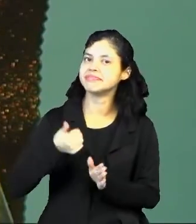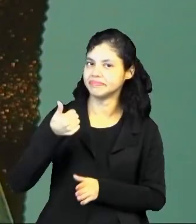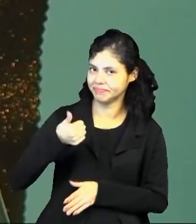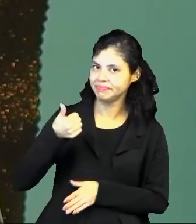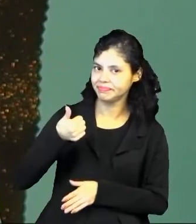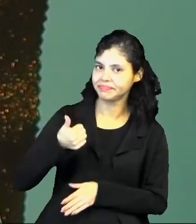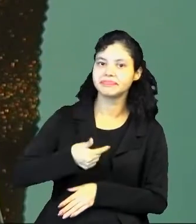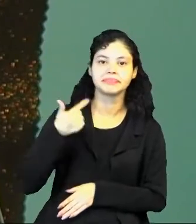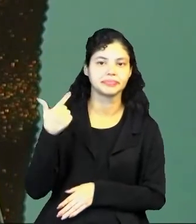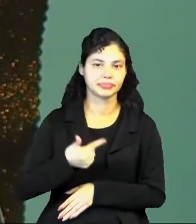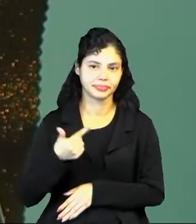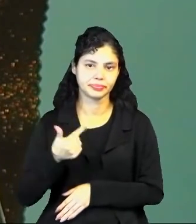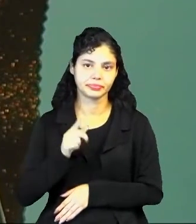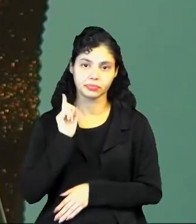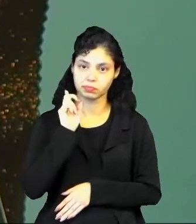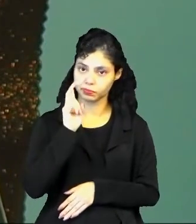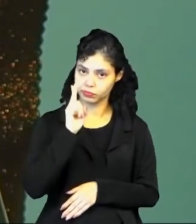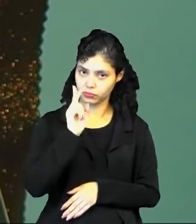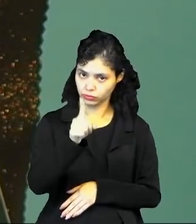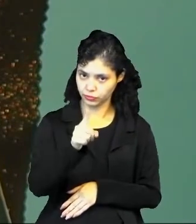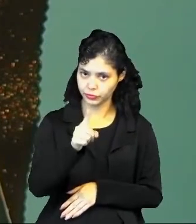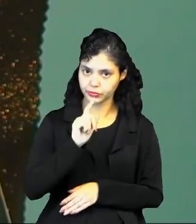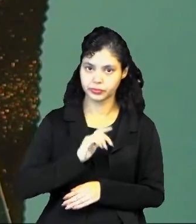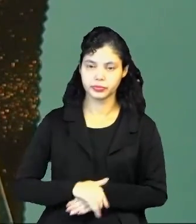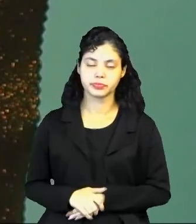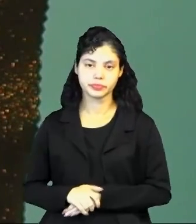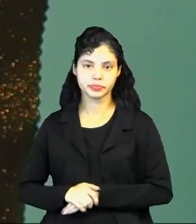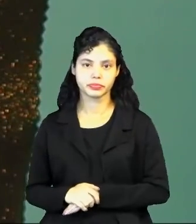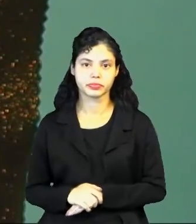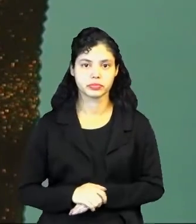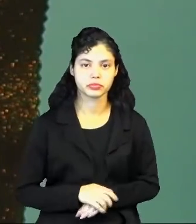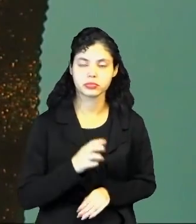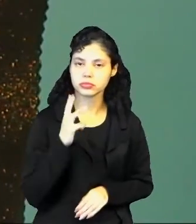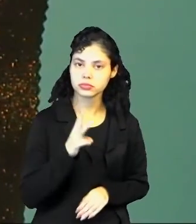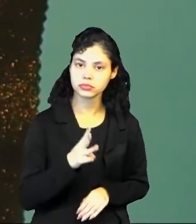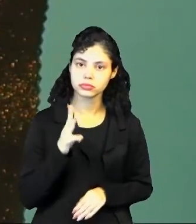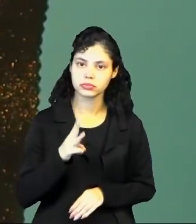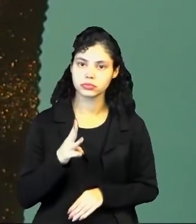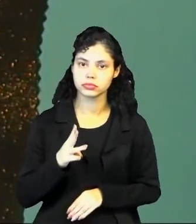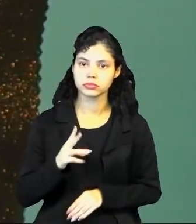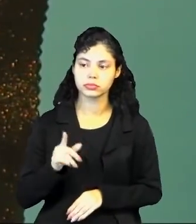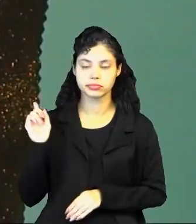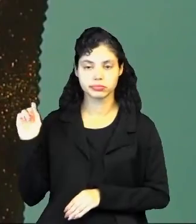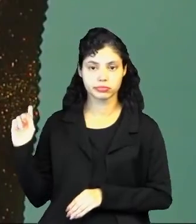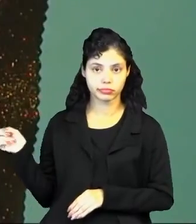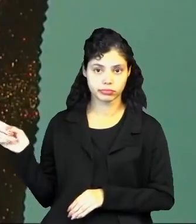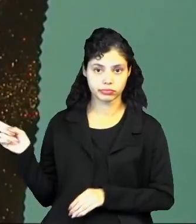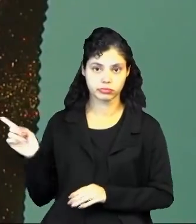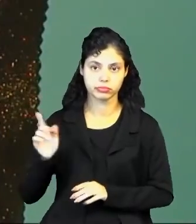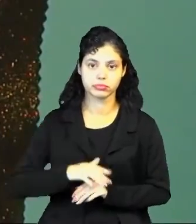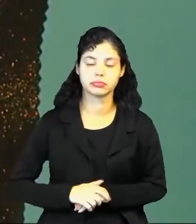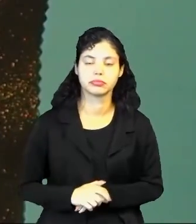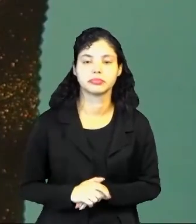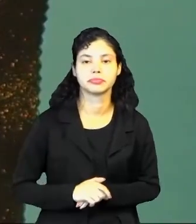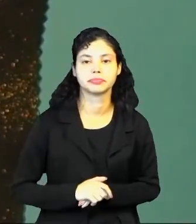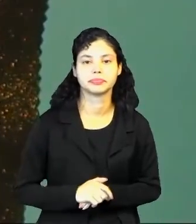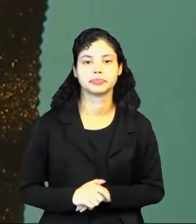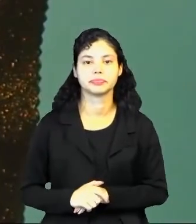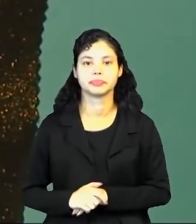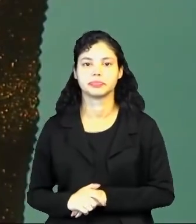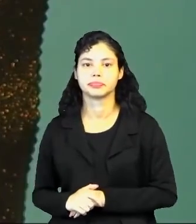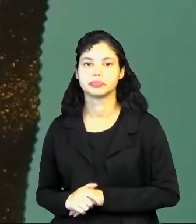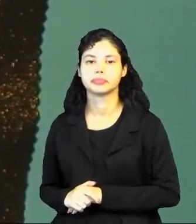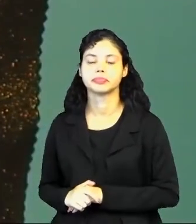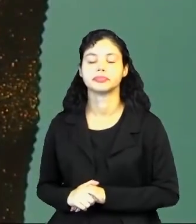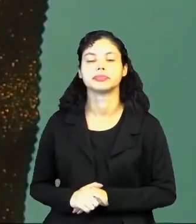pessoa, segunda pessoa seria tu, né? Ok? E terceira pessoa, ele. Vamos voltar aqui para o trecho